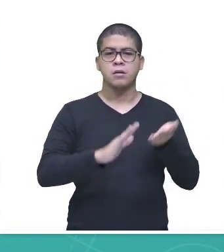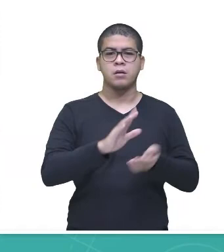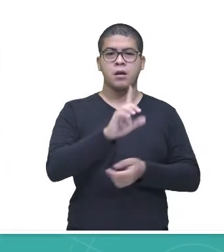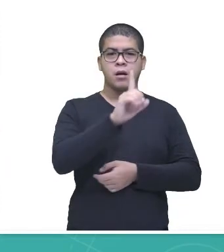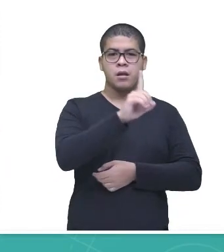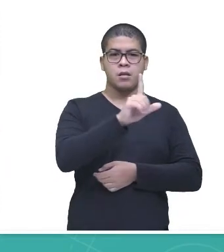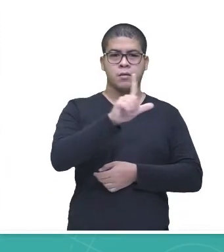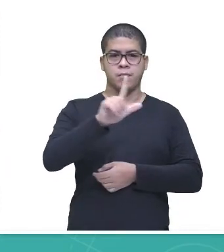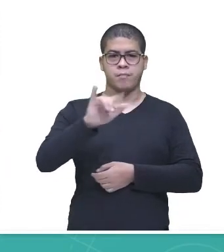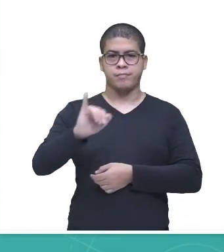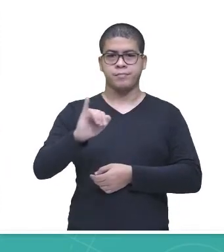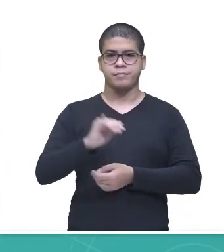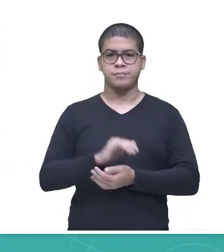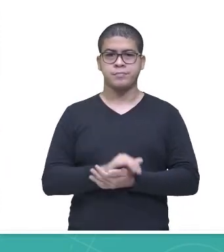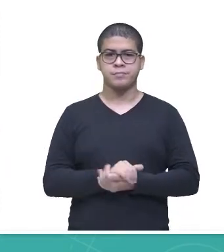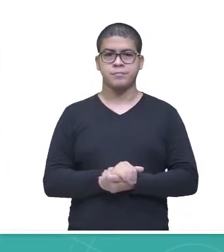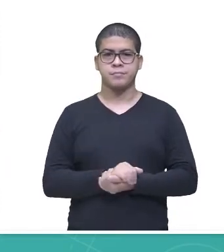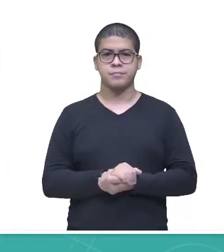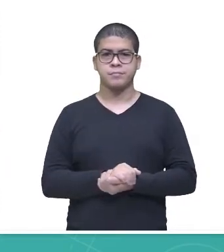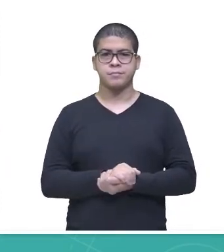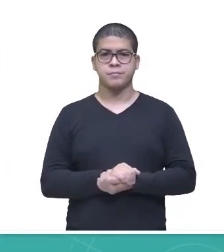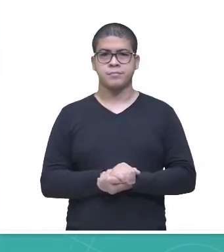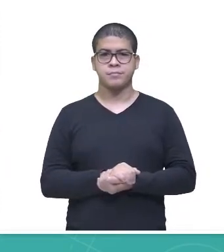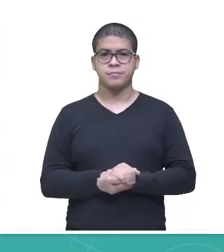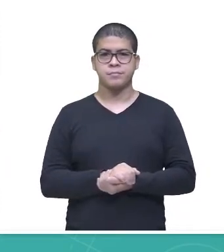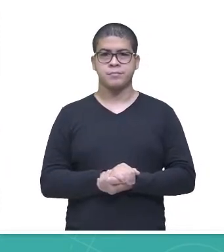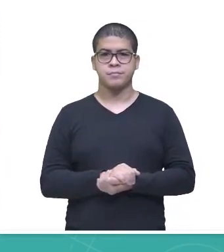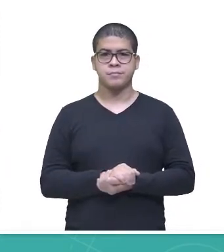dinâmica local interativa.